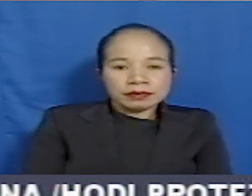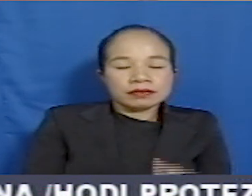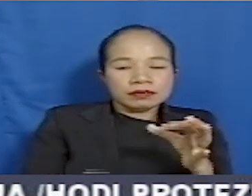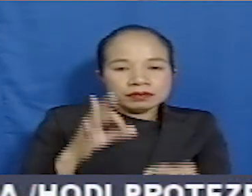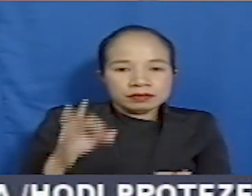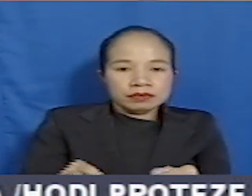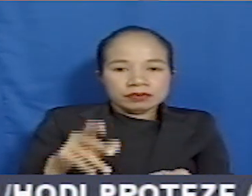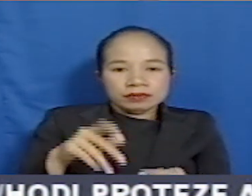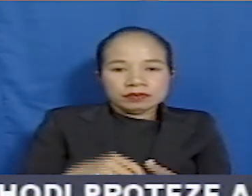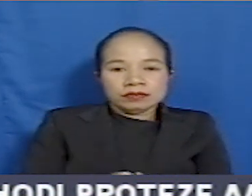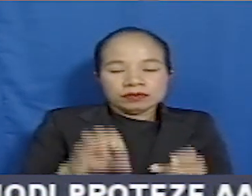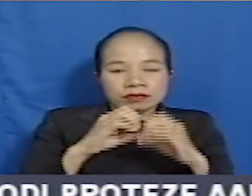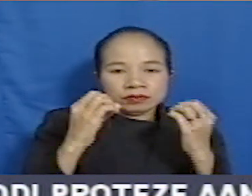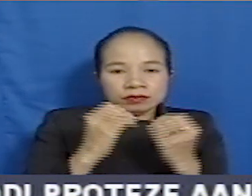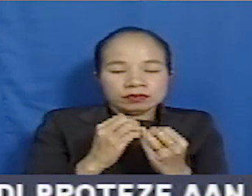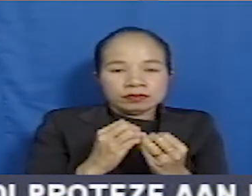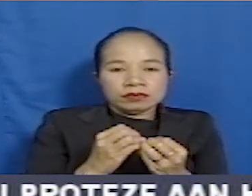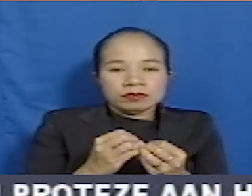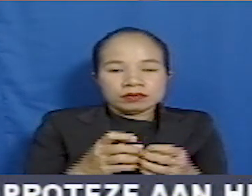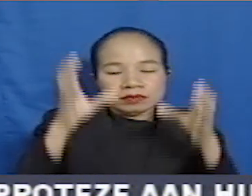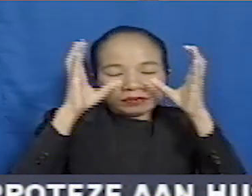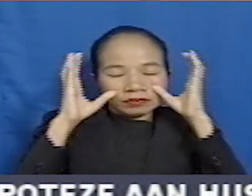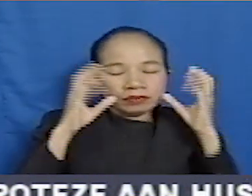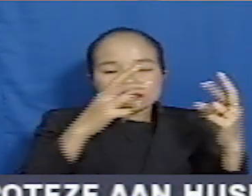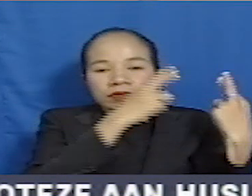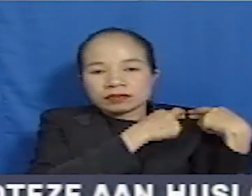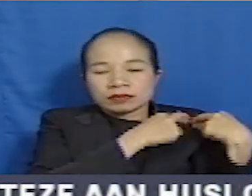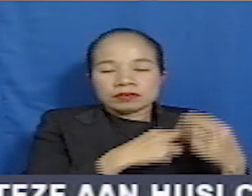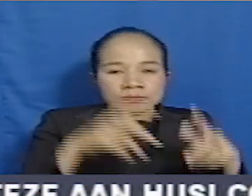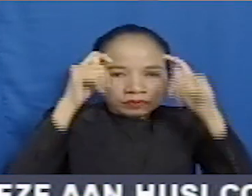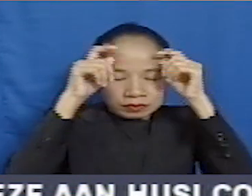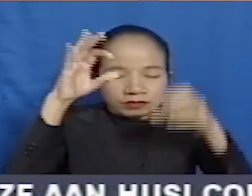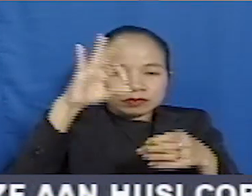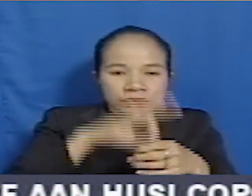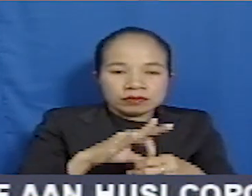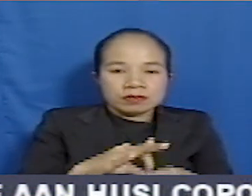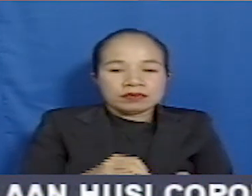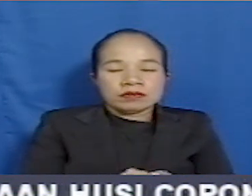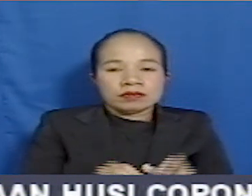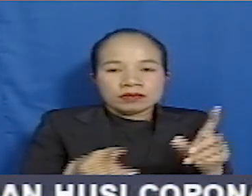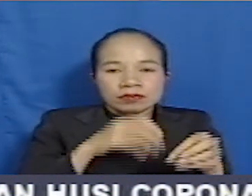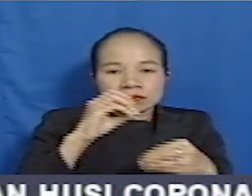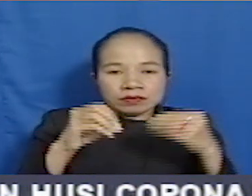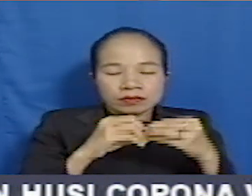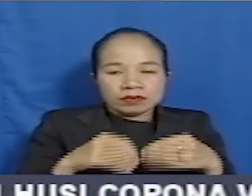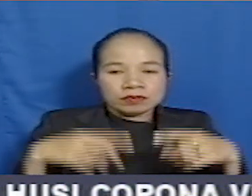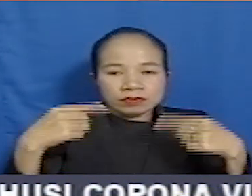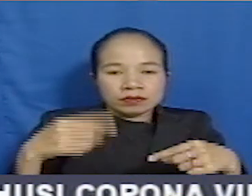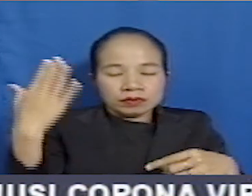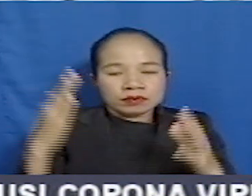Nu nemos foco per stristi, no discorda ho posizione Timor-Leste ni ne be voto abstenção ba resolução ONU con ba mediação conflito em